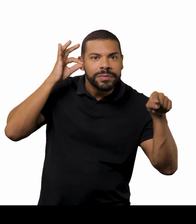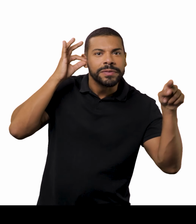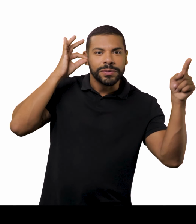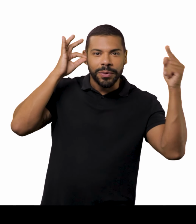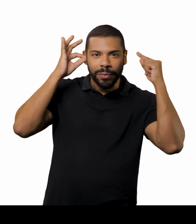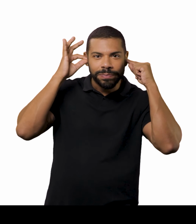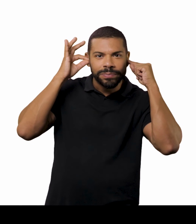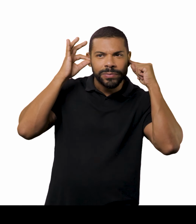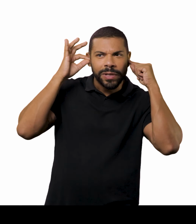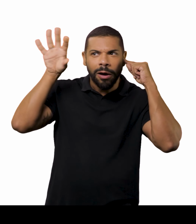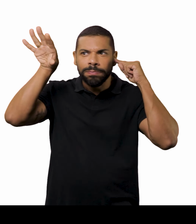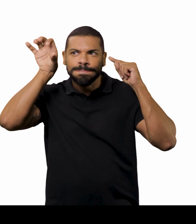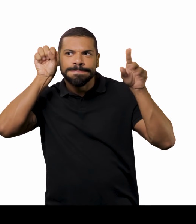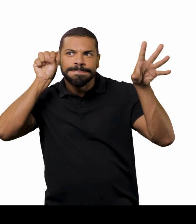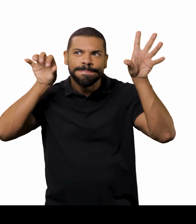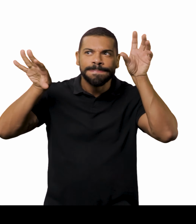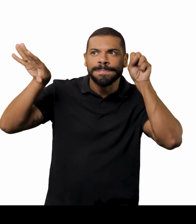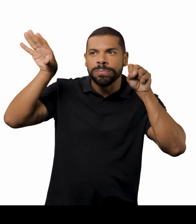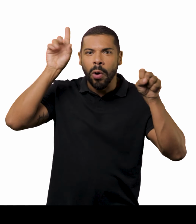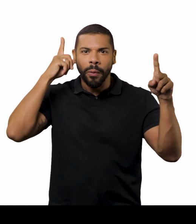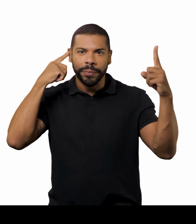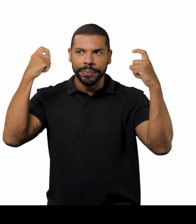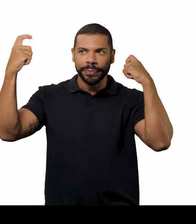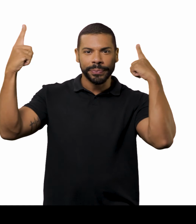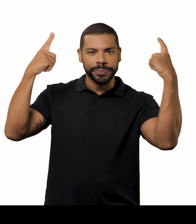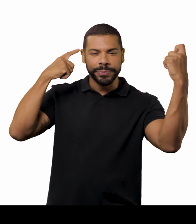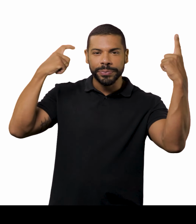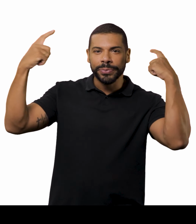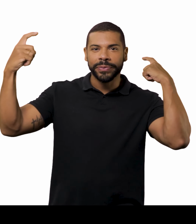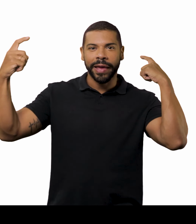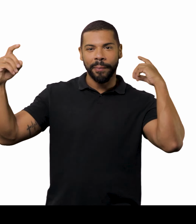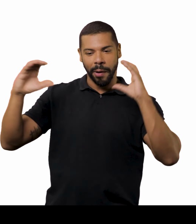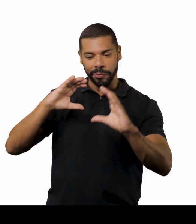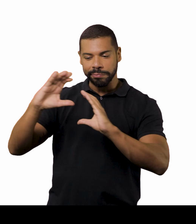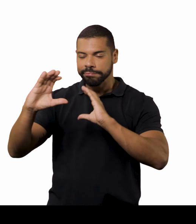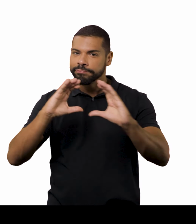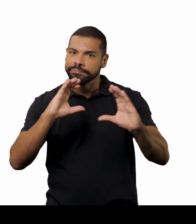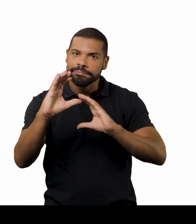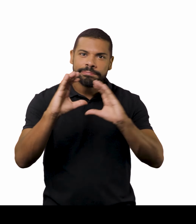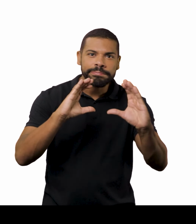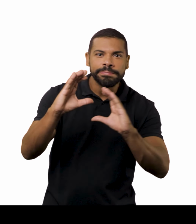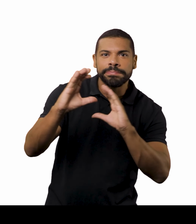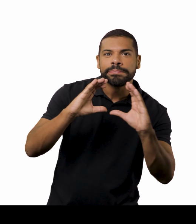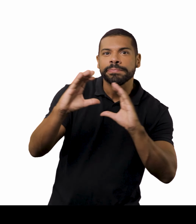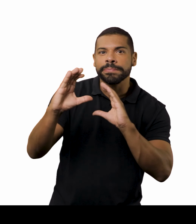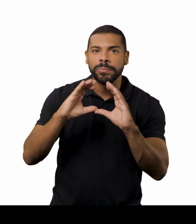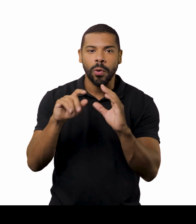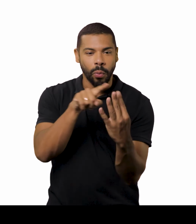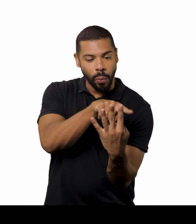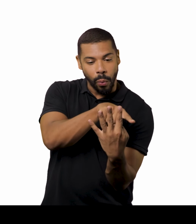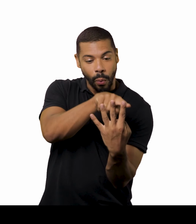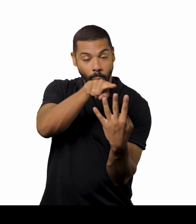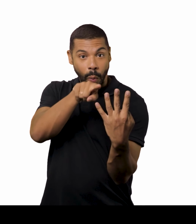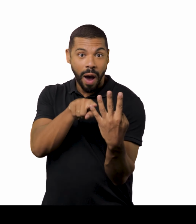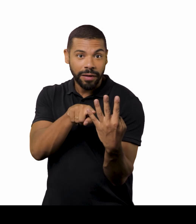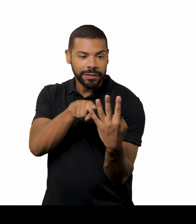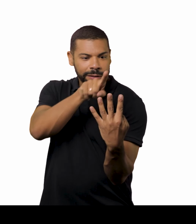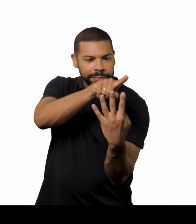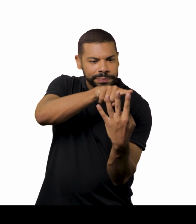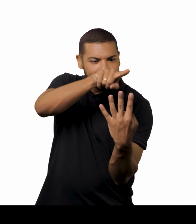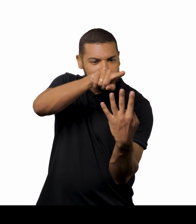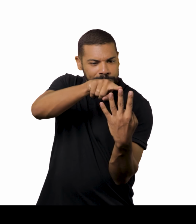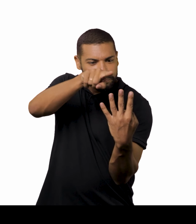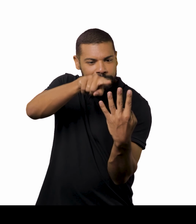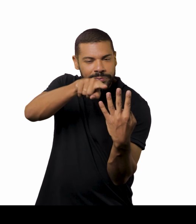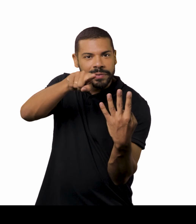várias orelhas estão ouvindo várias coisas ao mesmo tempo e existe uma comunicação entre esses 4 looks, né? Como se fossem